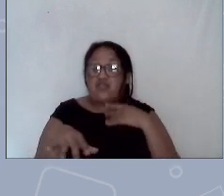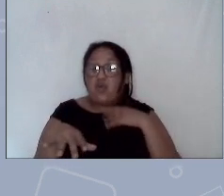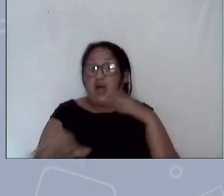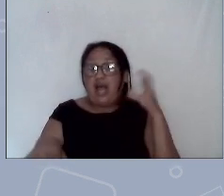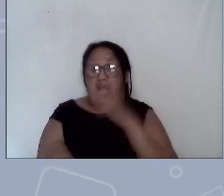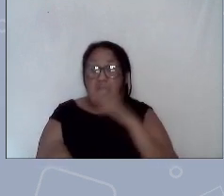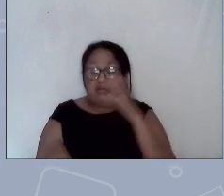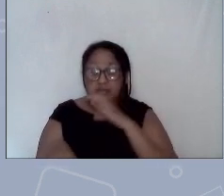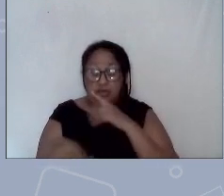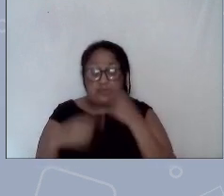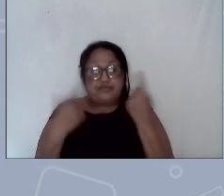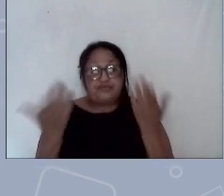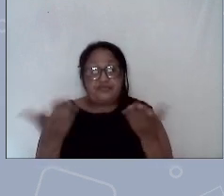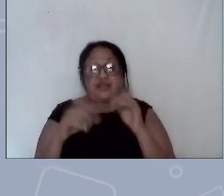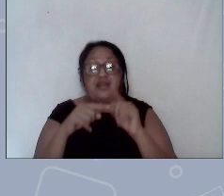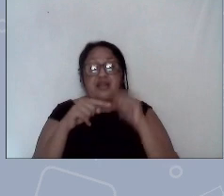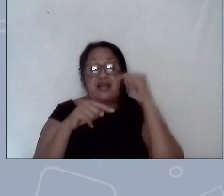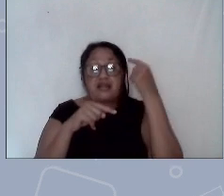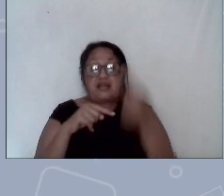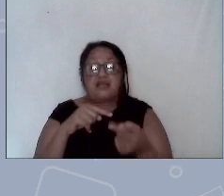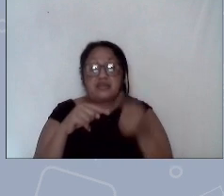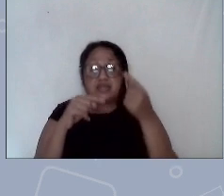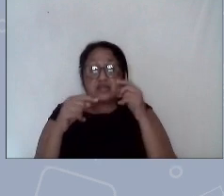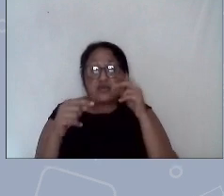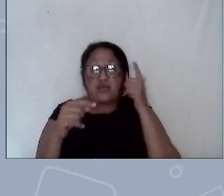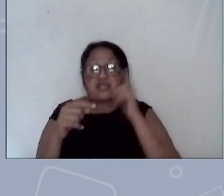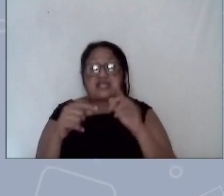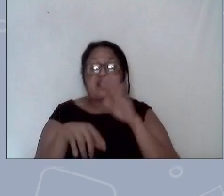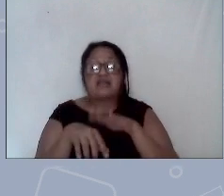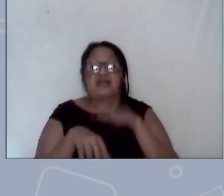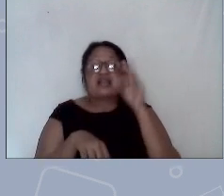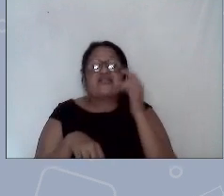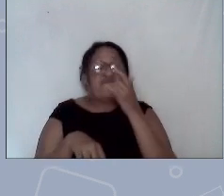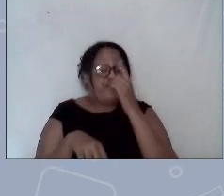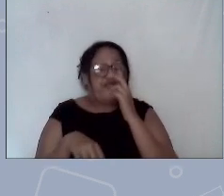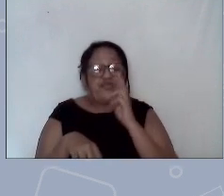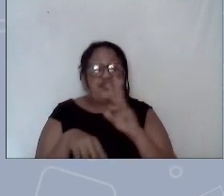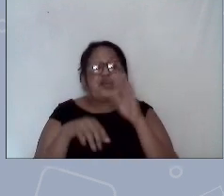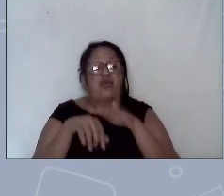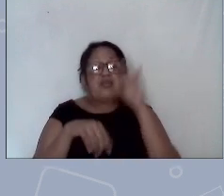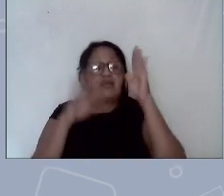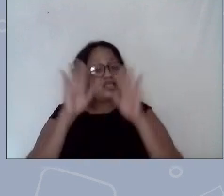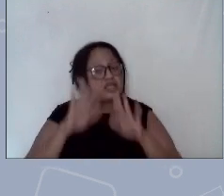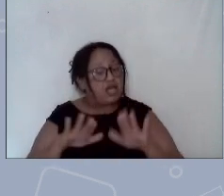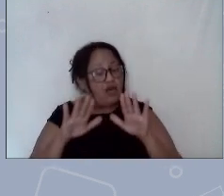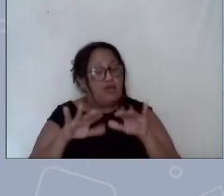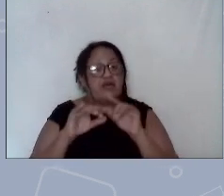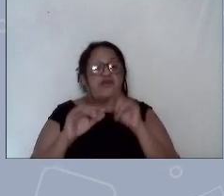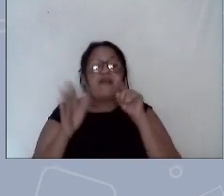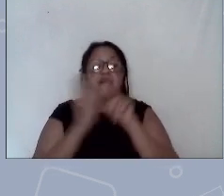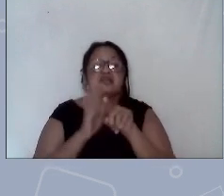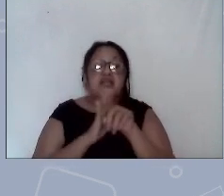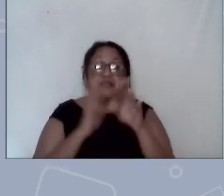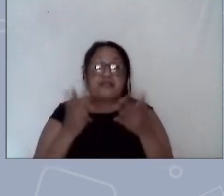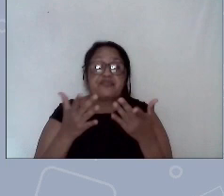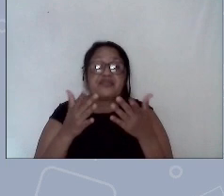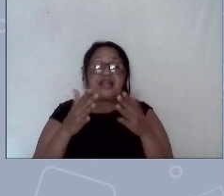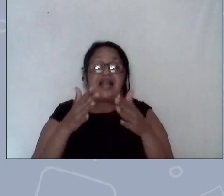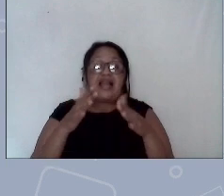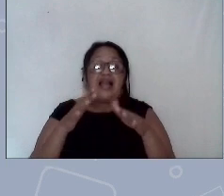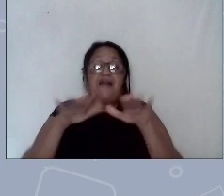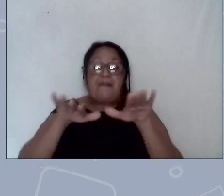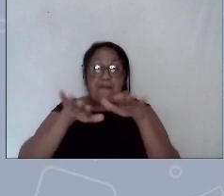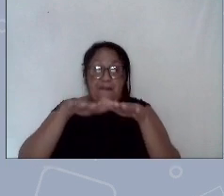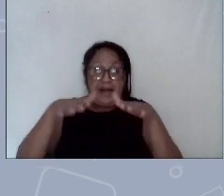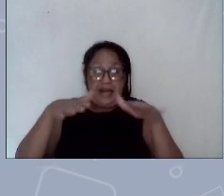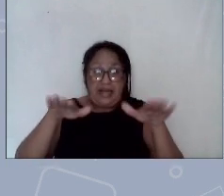na próxima em próxima a gente consegue ler com mais tranquilidade vai perguntar o seguinte as placas tectônicas